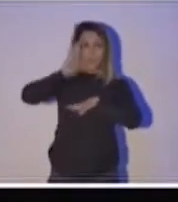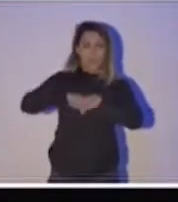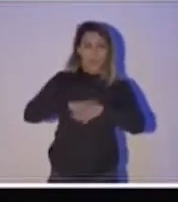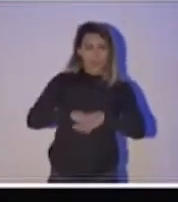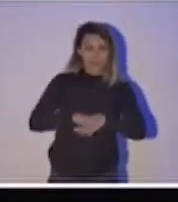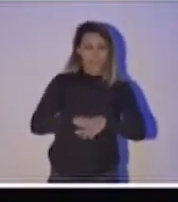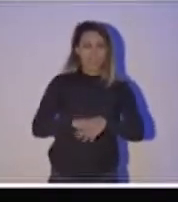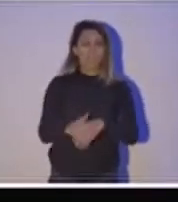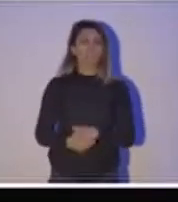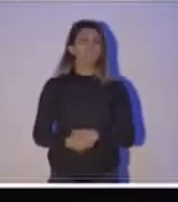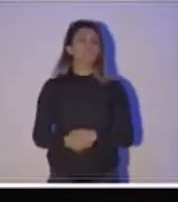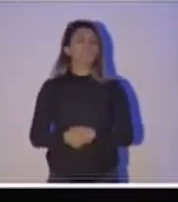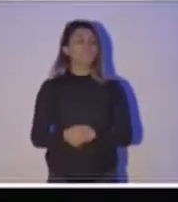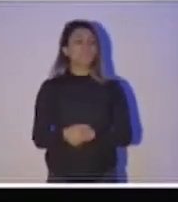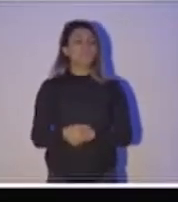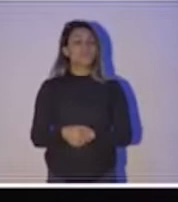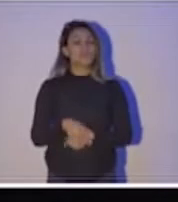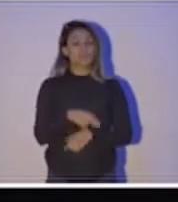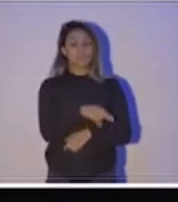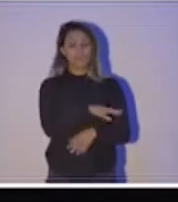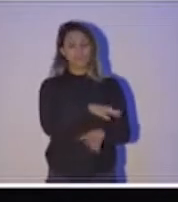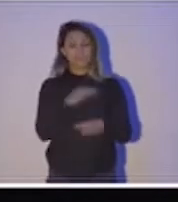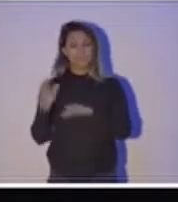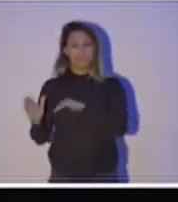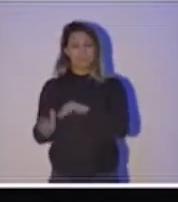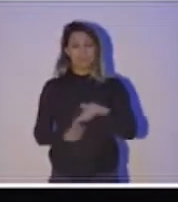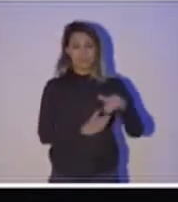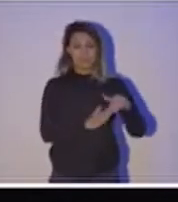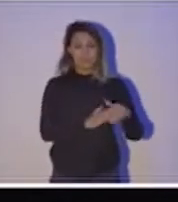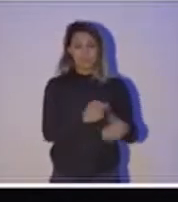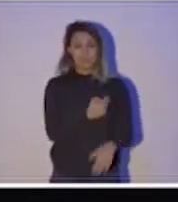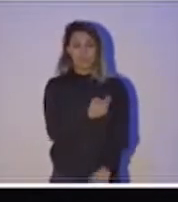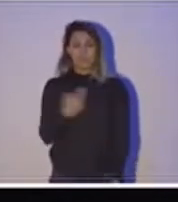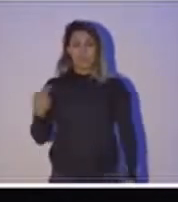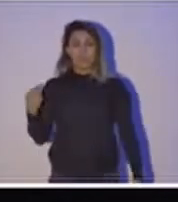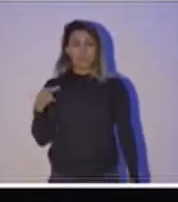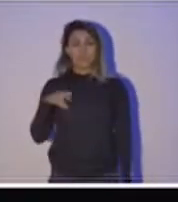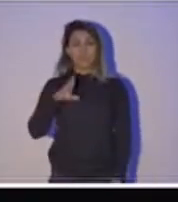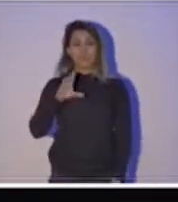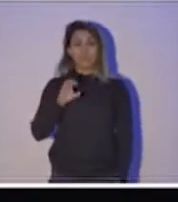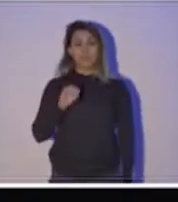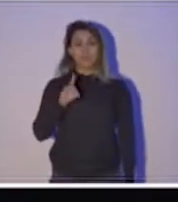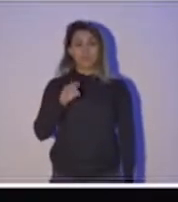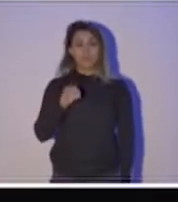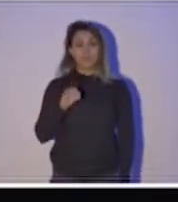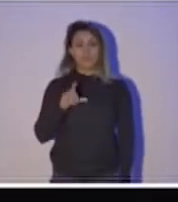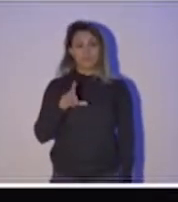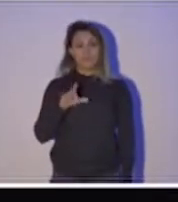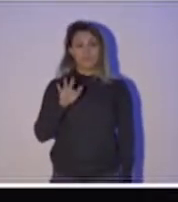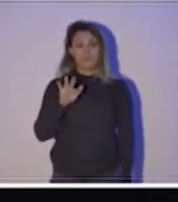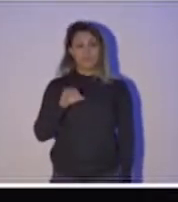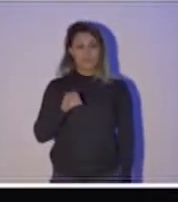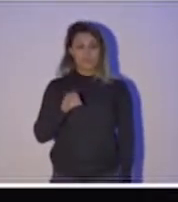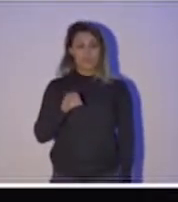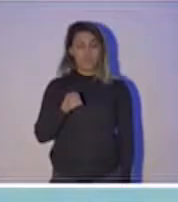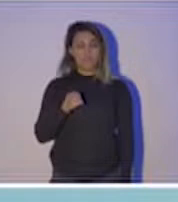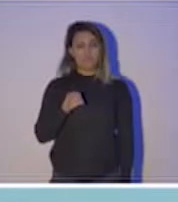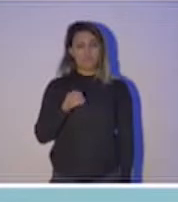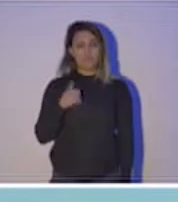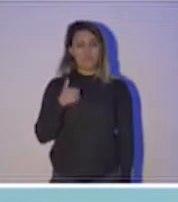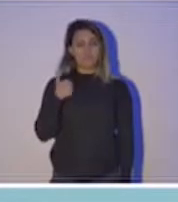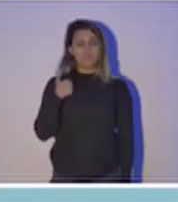Meu nome é William. Não, meu nome é Rodolfo. Eu sou orgulhosamente